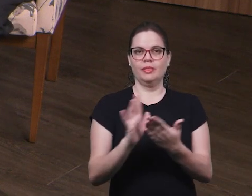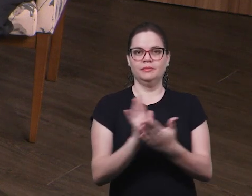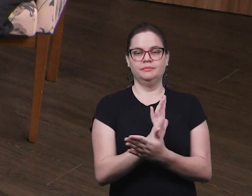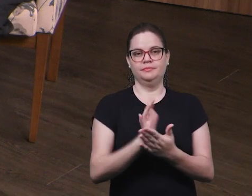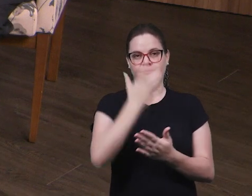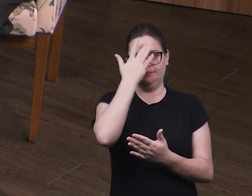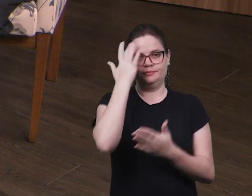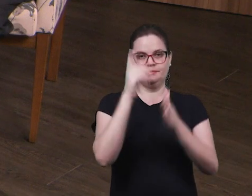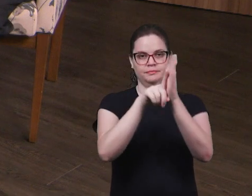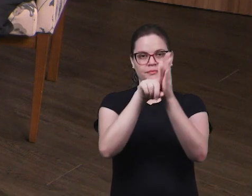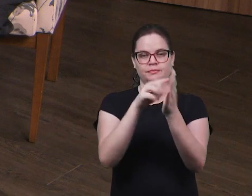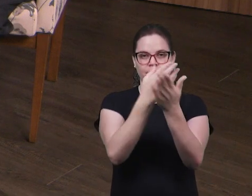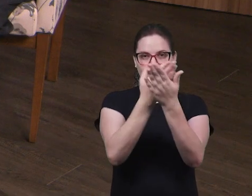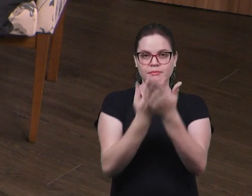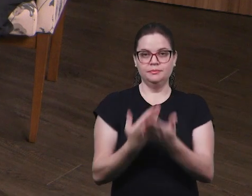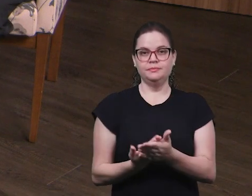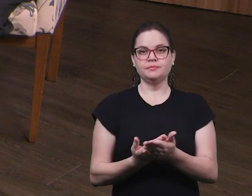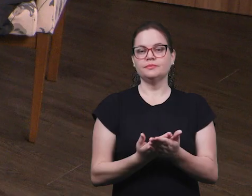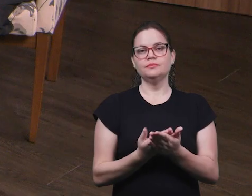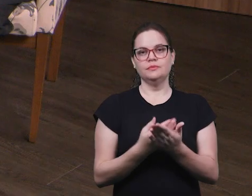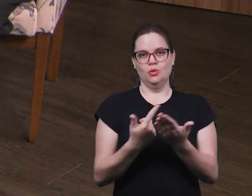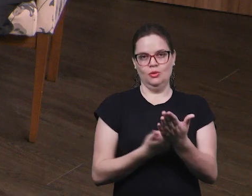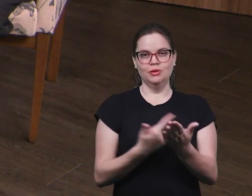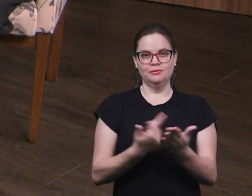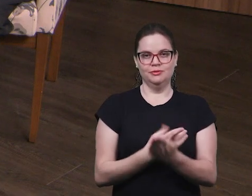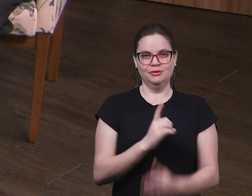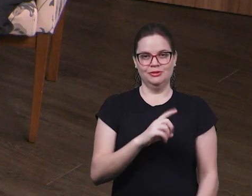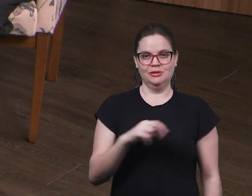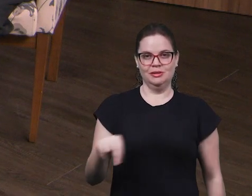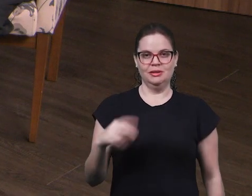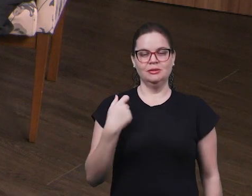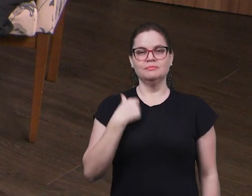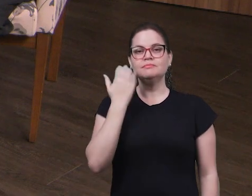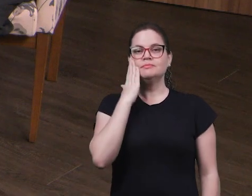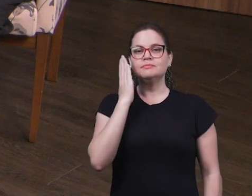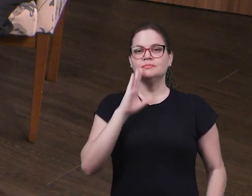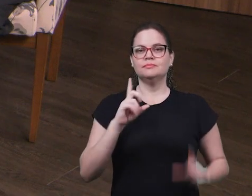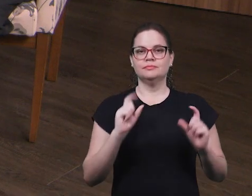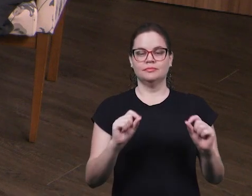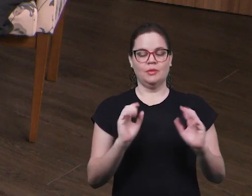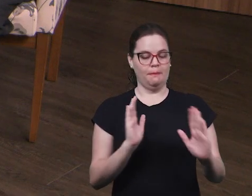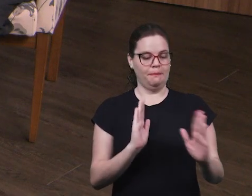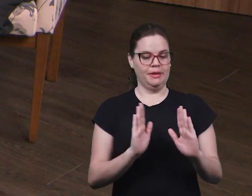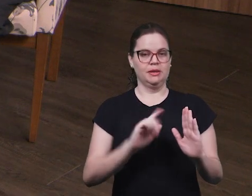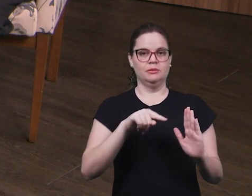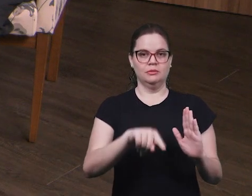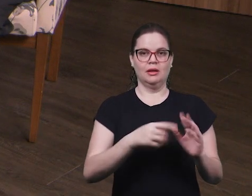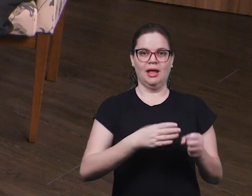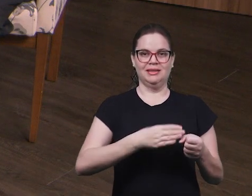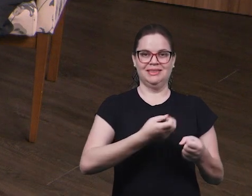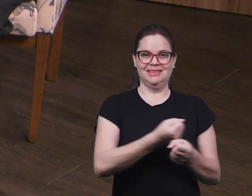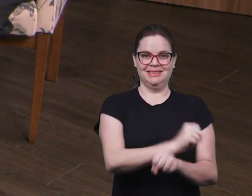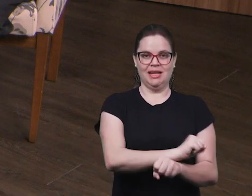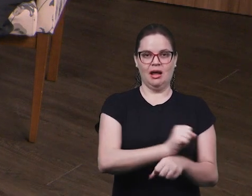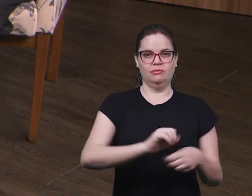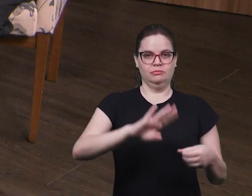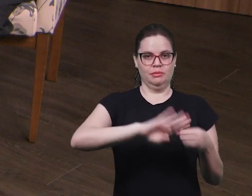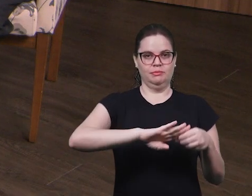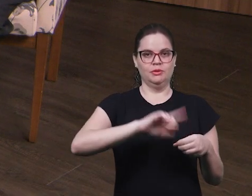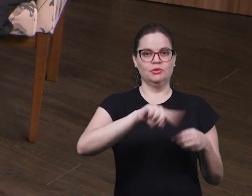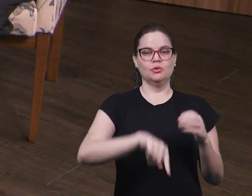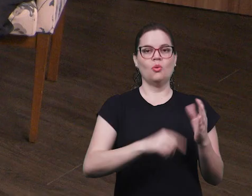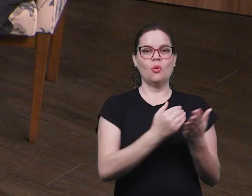autores entendem que o cativeiro, o início do cativeiro, se deu na